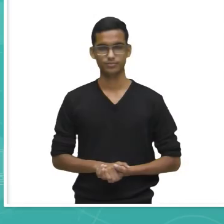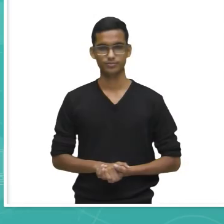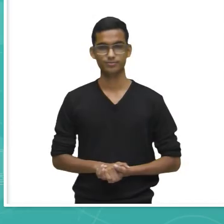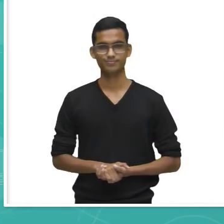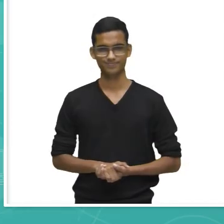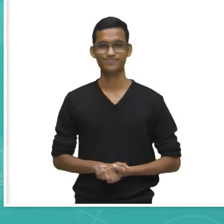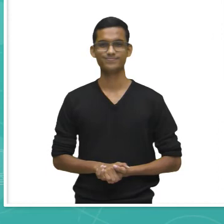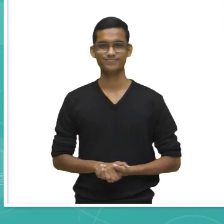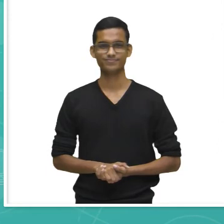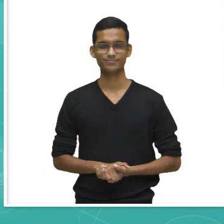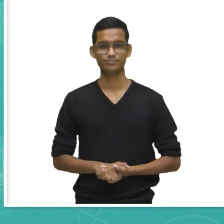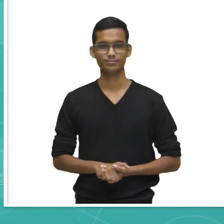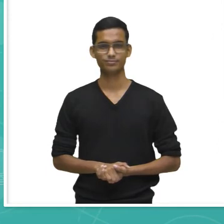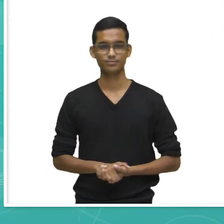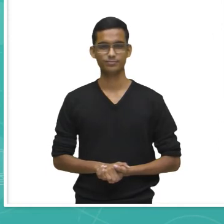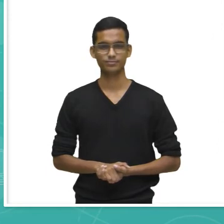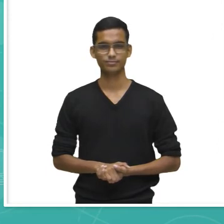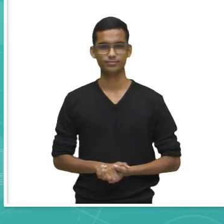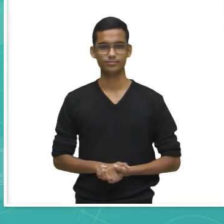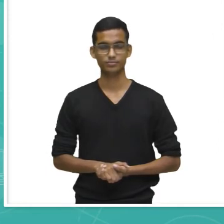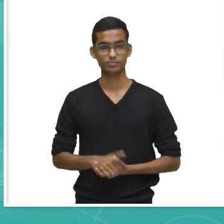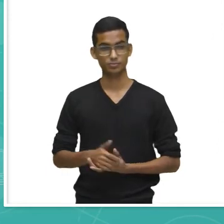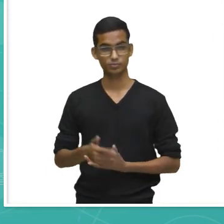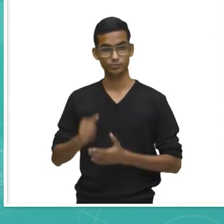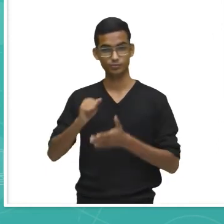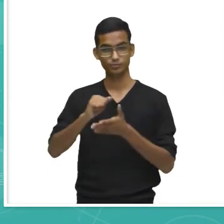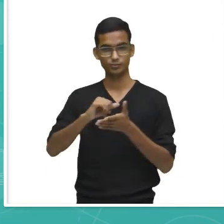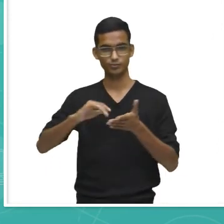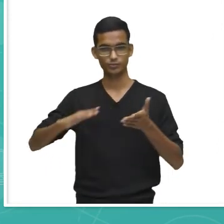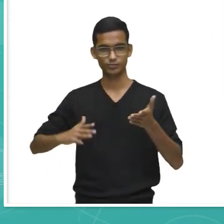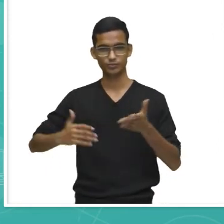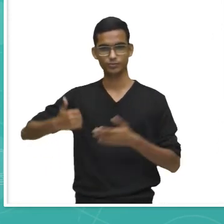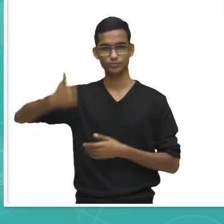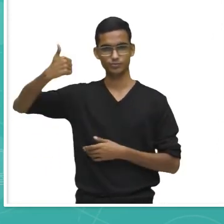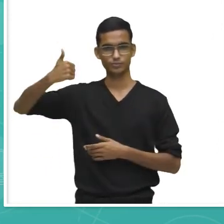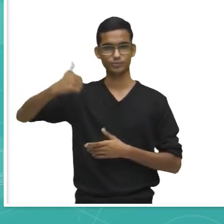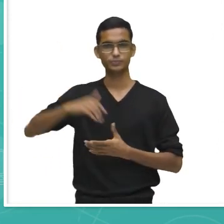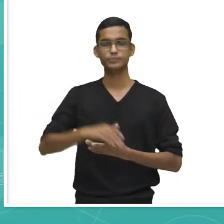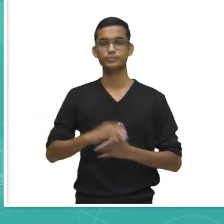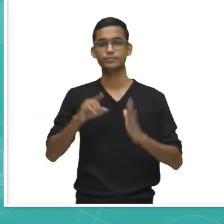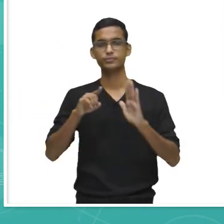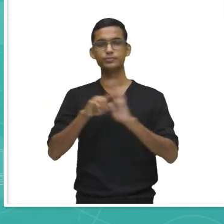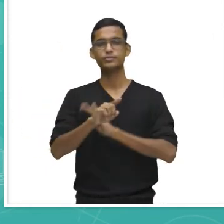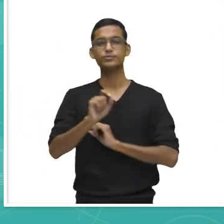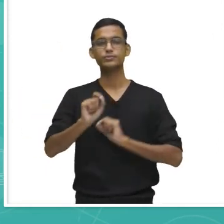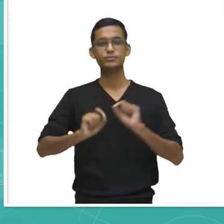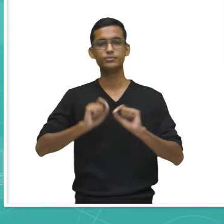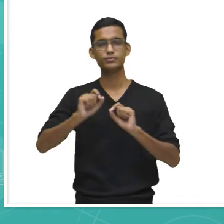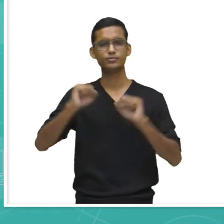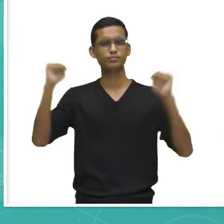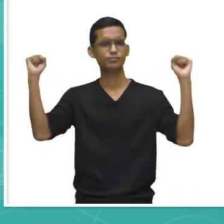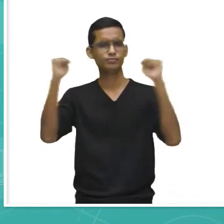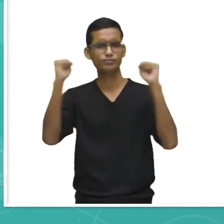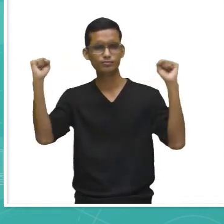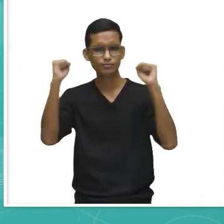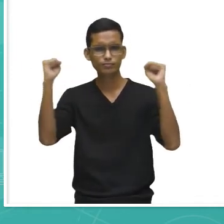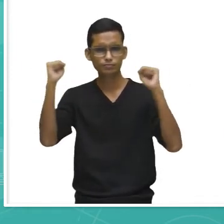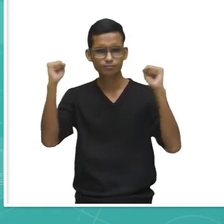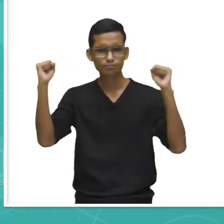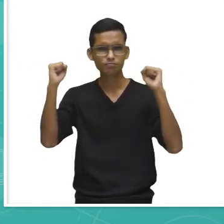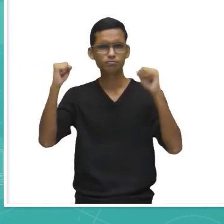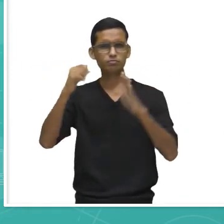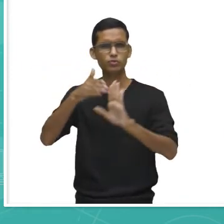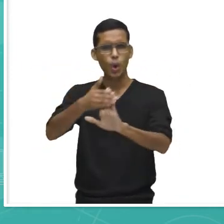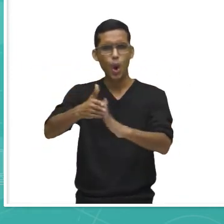Muito bem, aqui na questão 1 nós temos o seguinte enunciado. A ginástica laboral é uma atividade realizada no